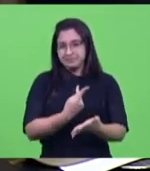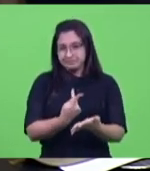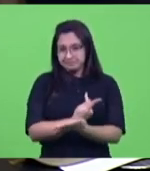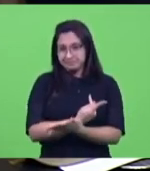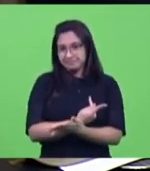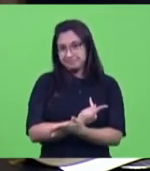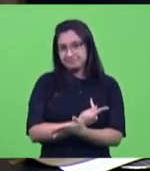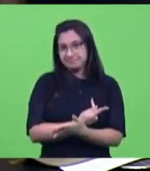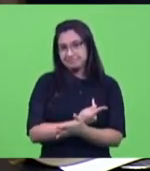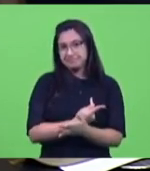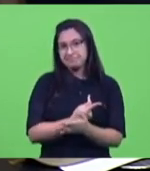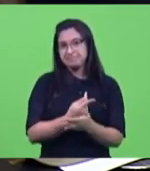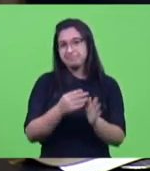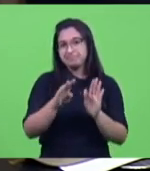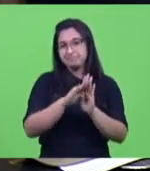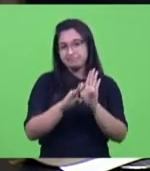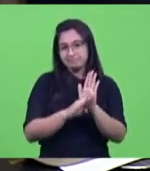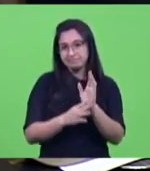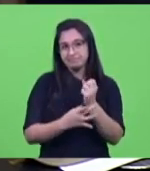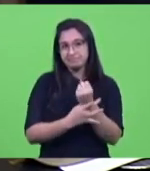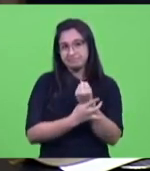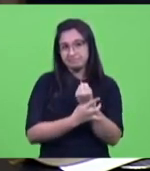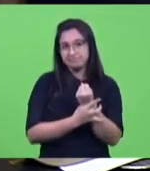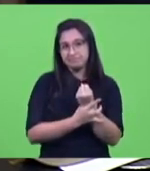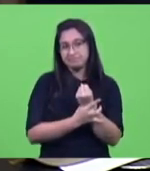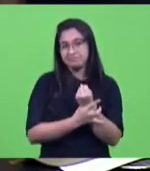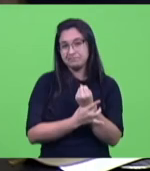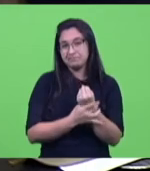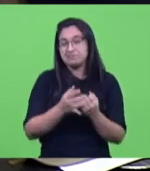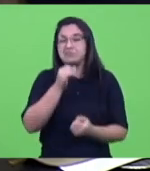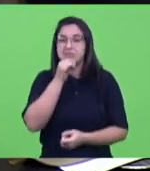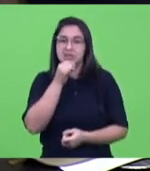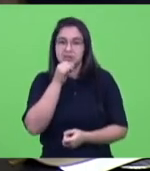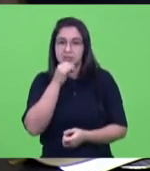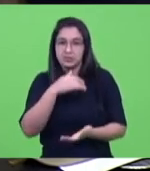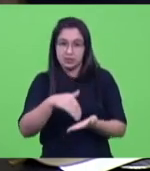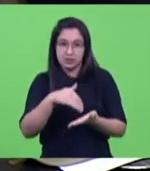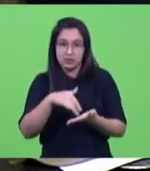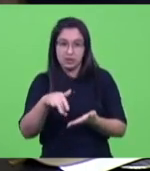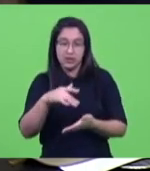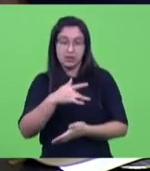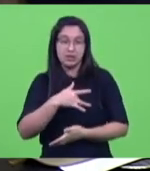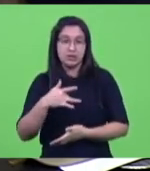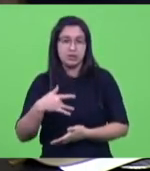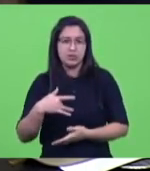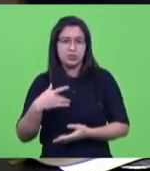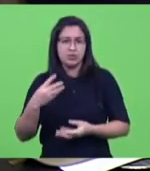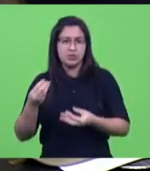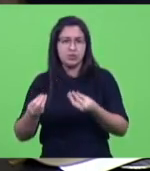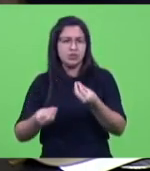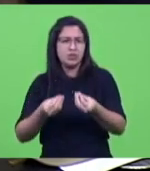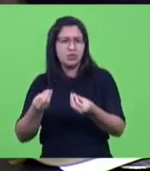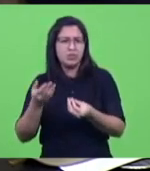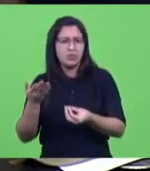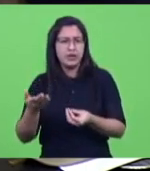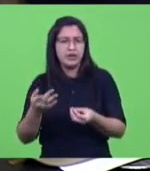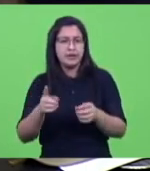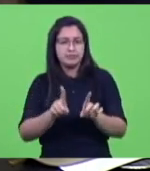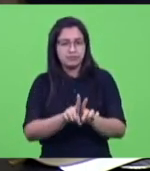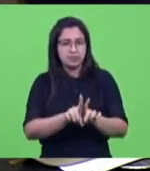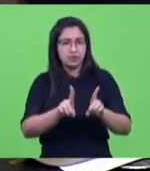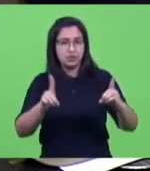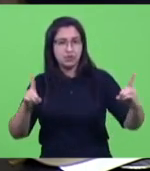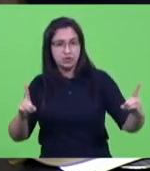segurança. Por exemplo, e um dos mais repetidos, Secretaria de Saúde, qual o sentido de ter o mesmo distanciamento entre